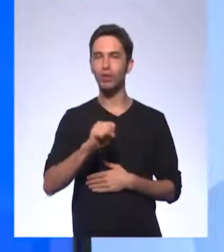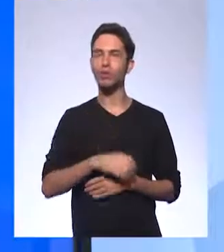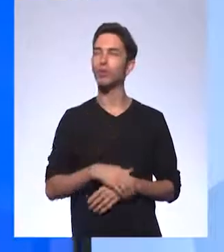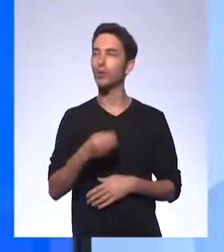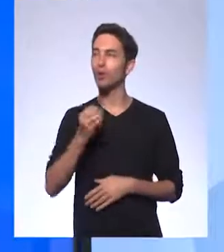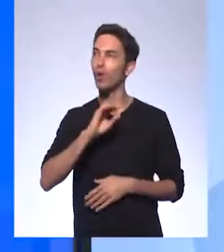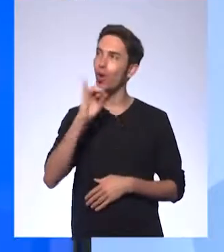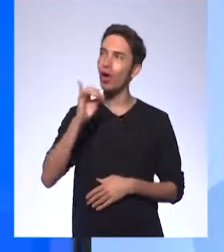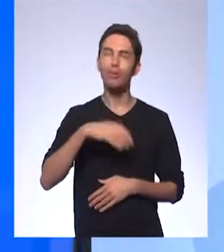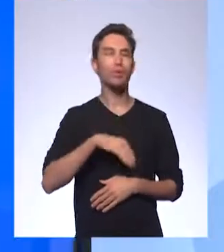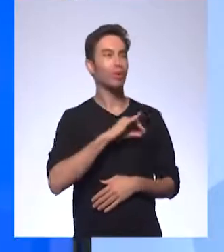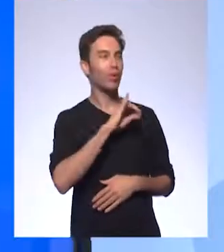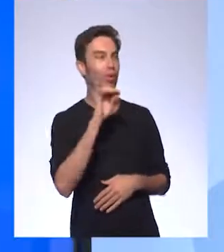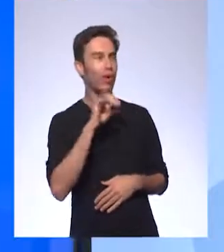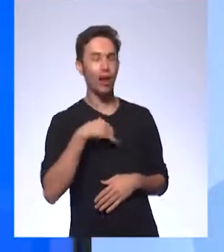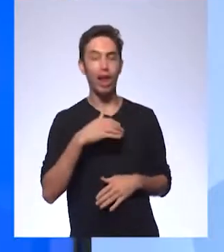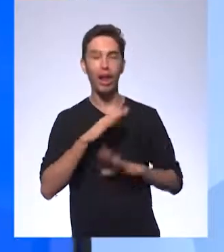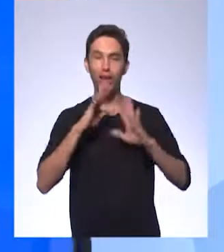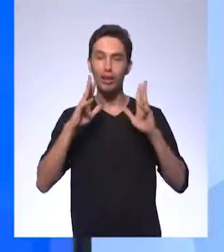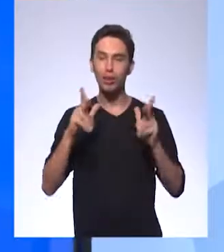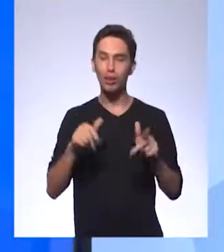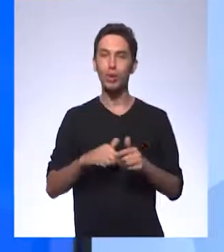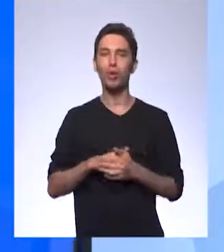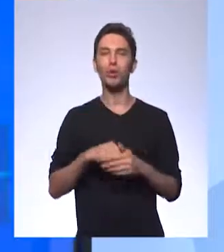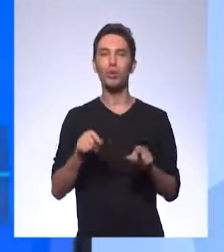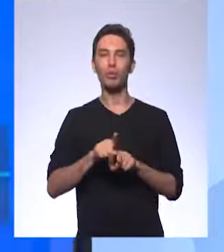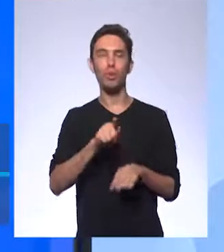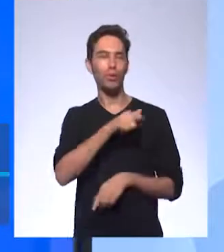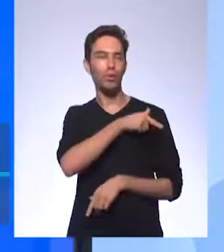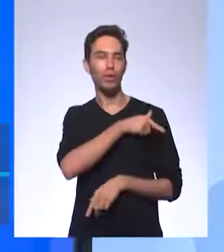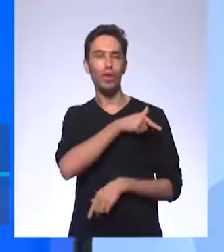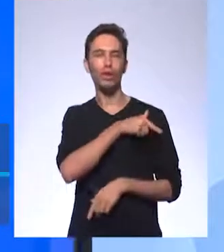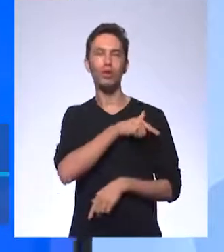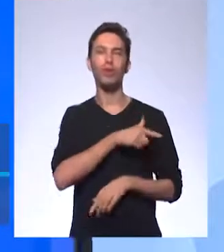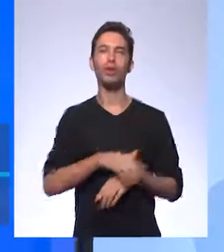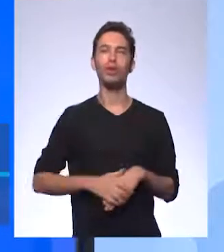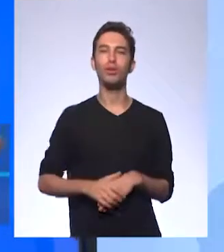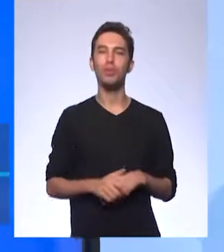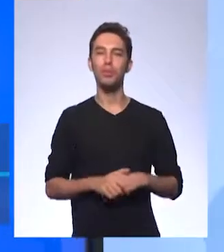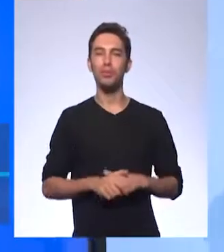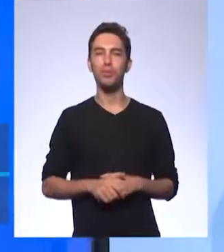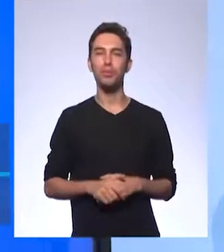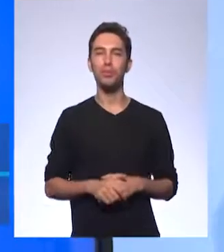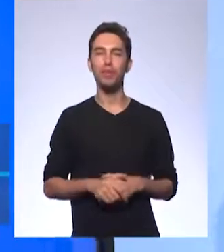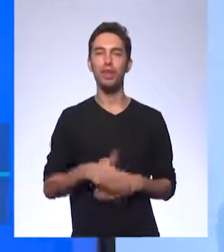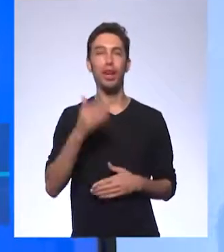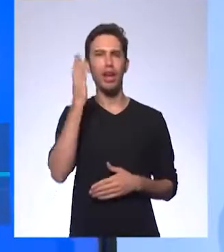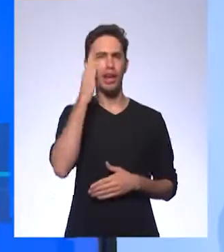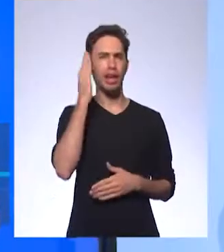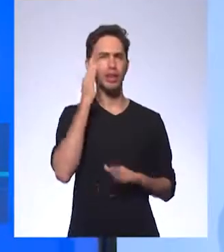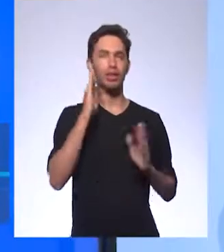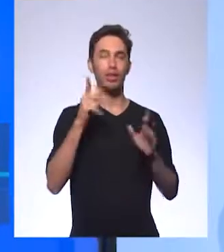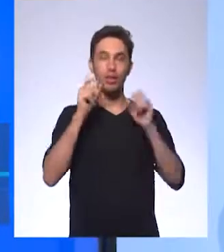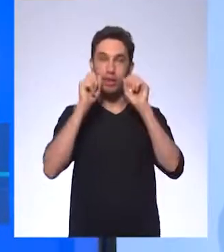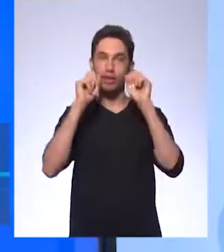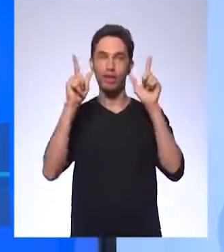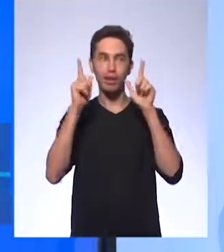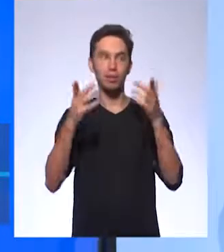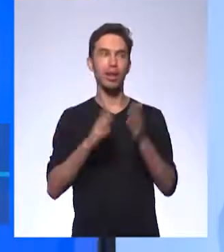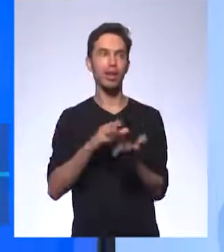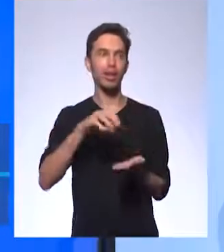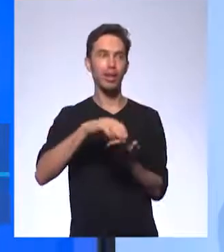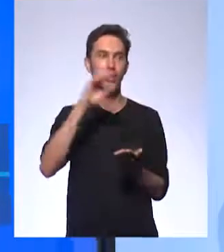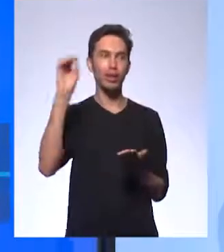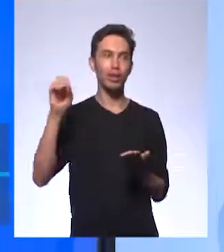muito bom dia aí a garotada do 7º ano, que eu acredito plenamente que já está ligada aí no centro